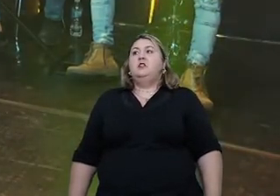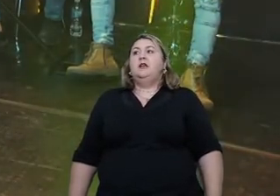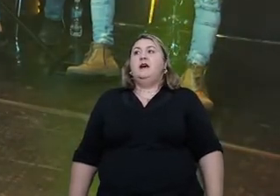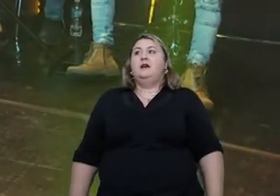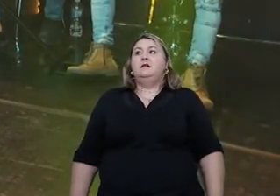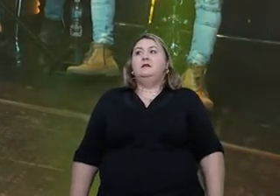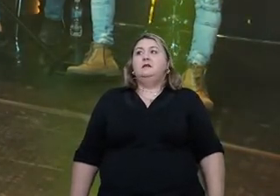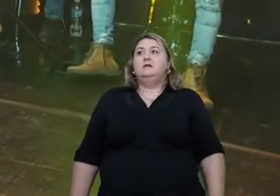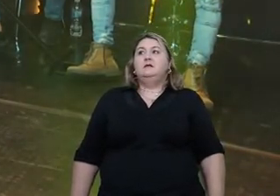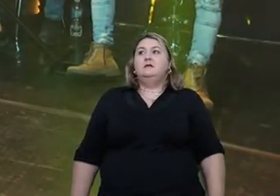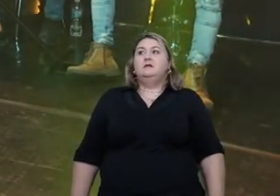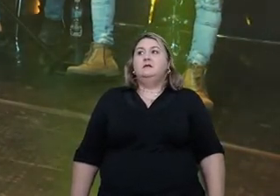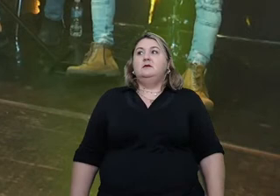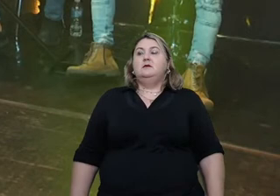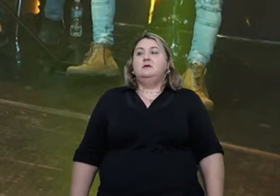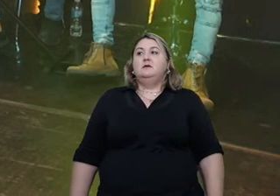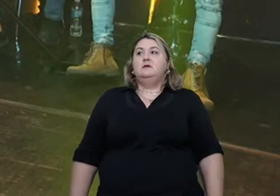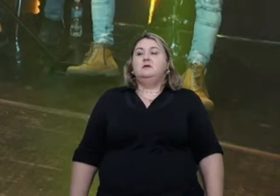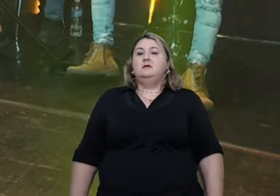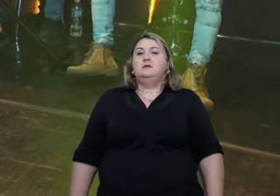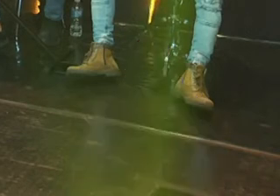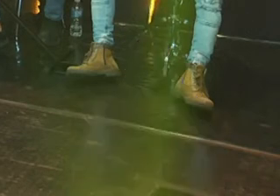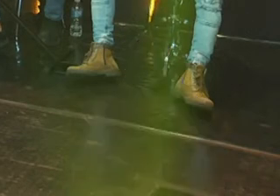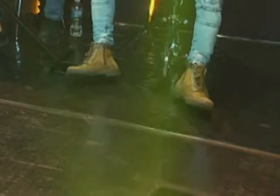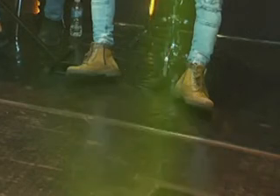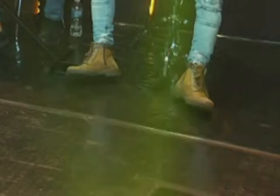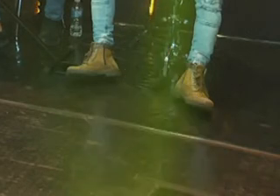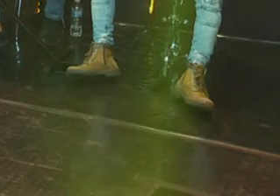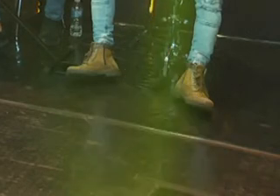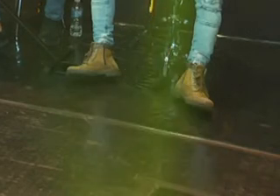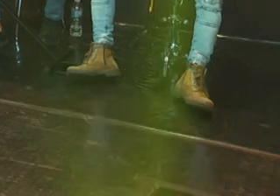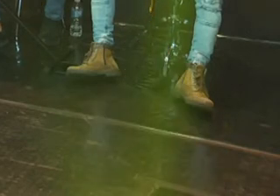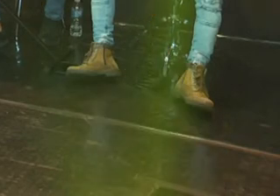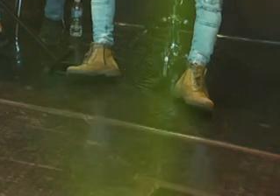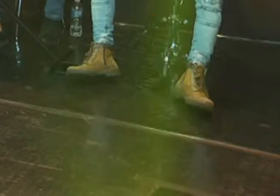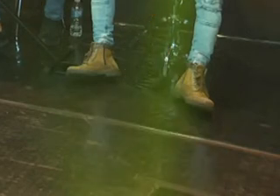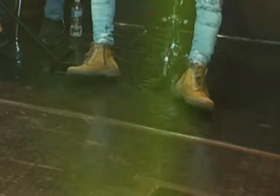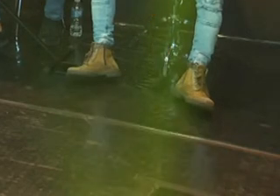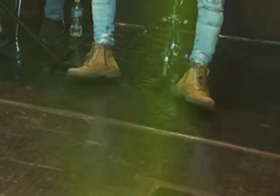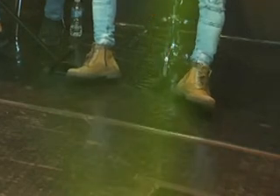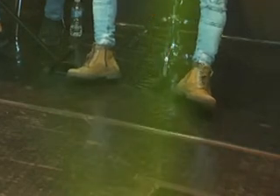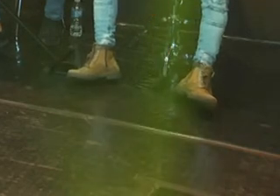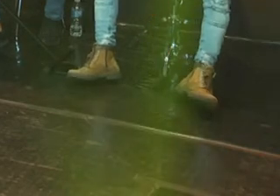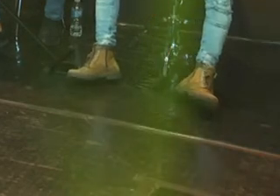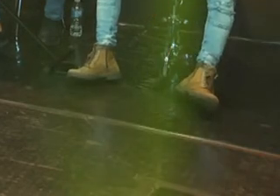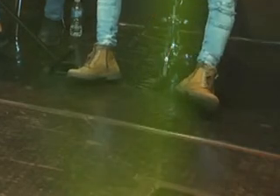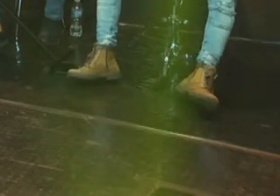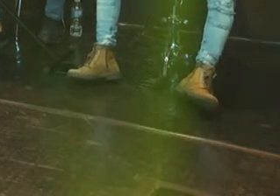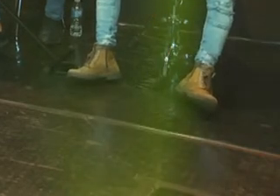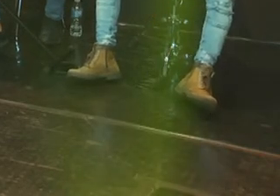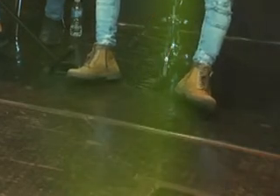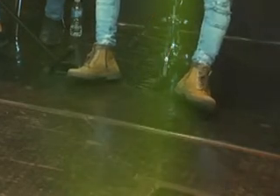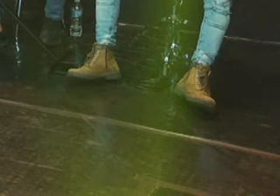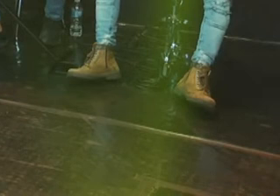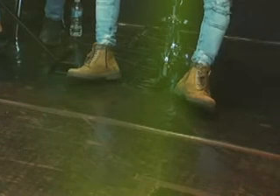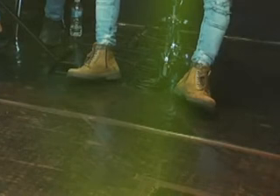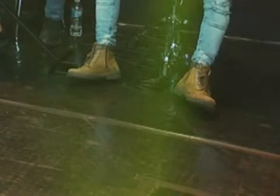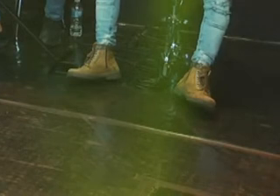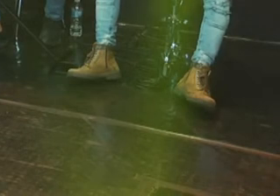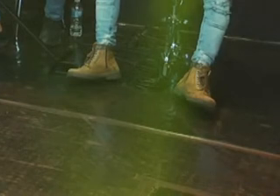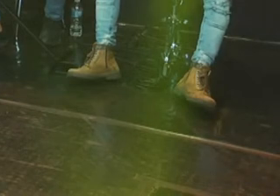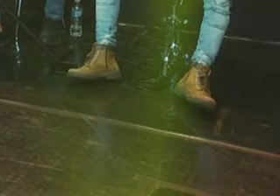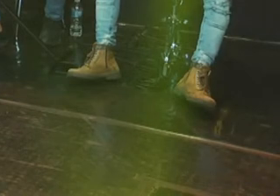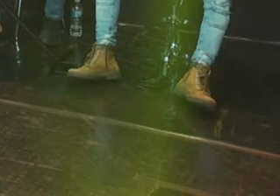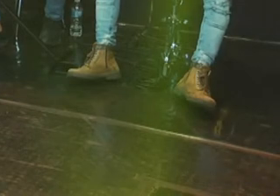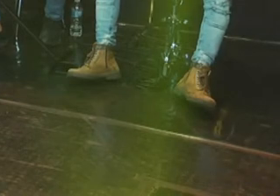Por ela, fique em silêncio. Não aponte o dedo, não julgue tão